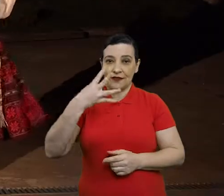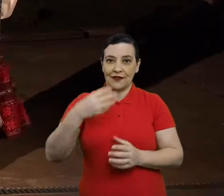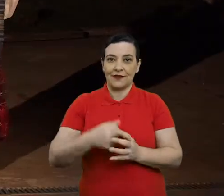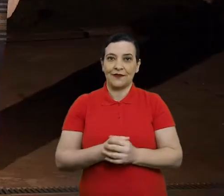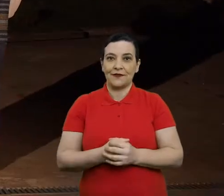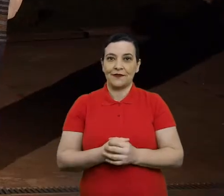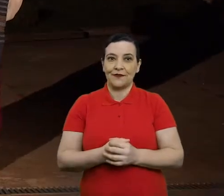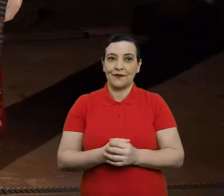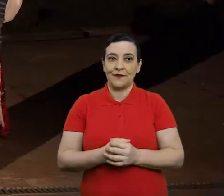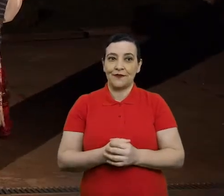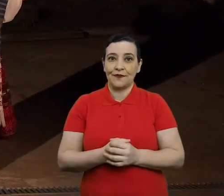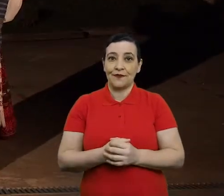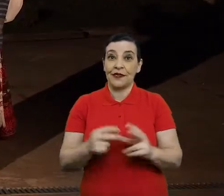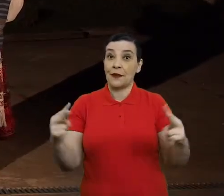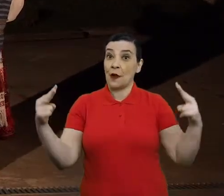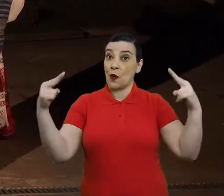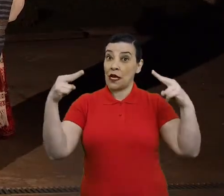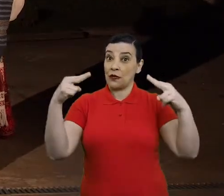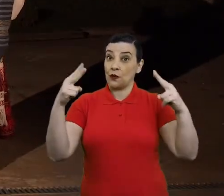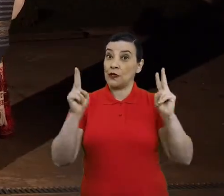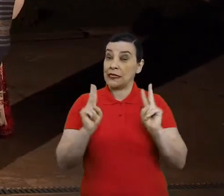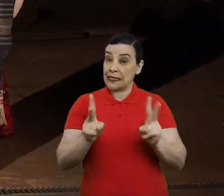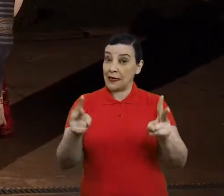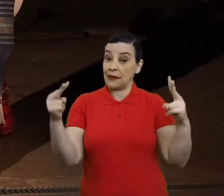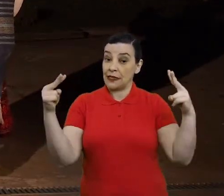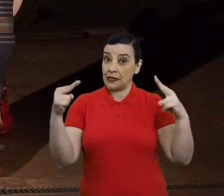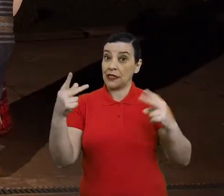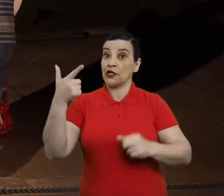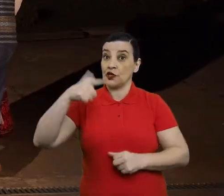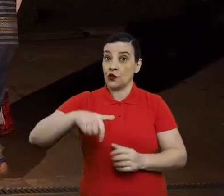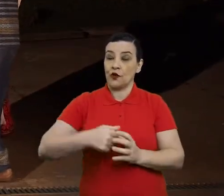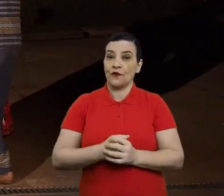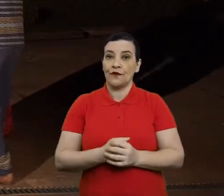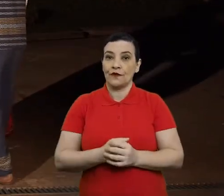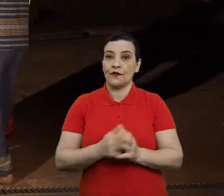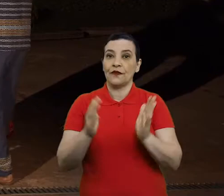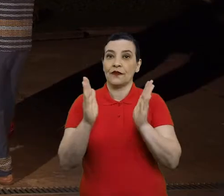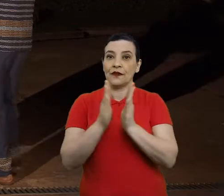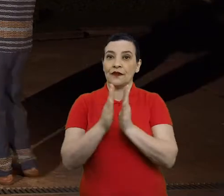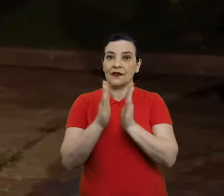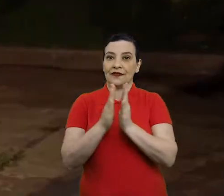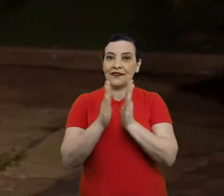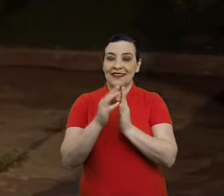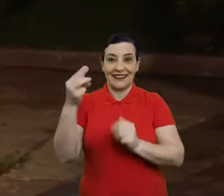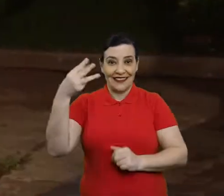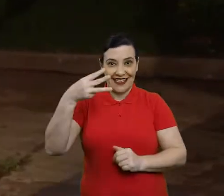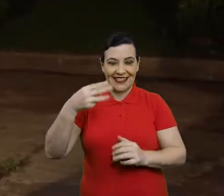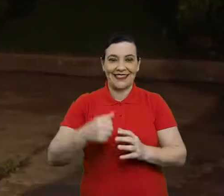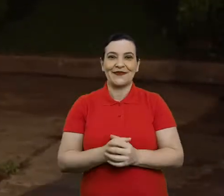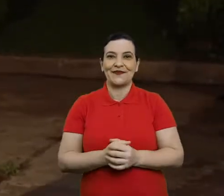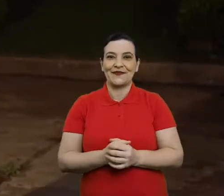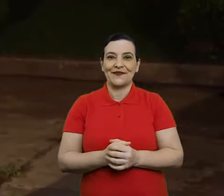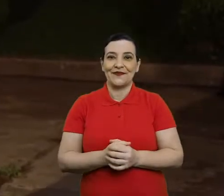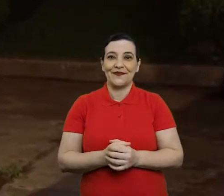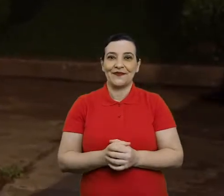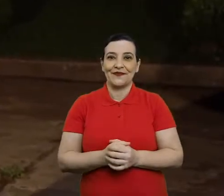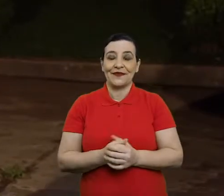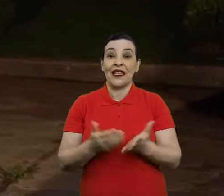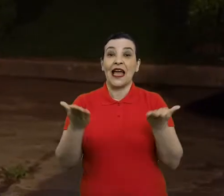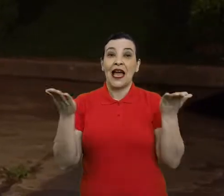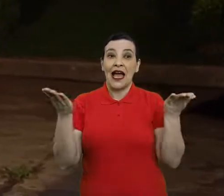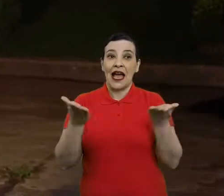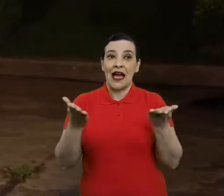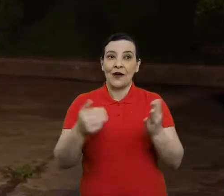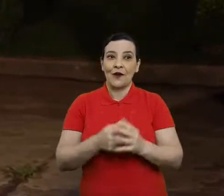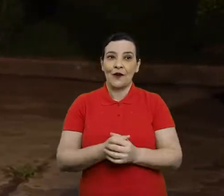1, 2, 3, 4. Para sempre olhando para os outros dois pares, hein? Agora, de novo, 3 palmas. 1, 2, 3. E agora a